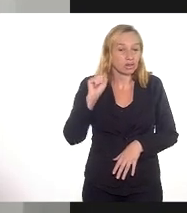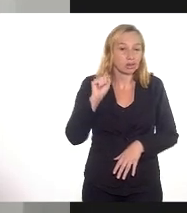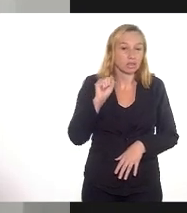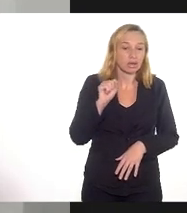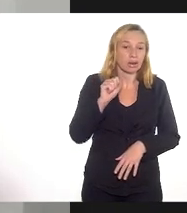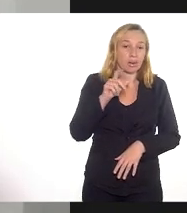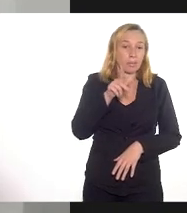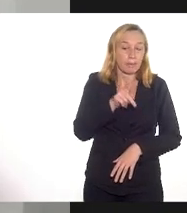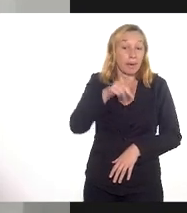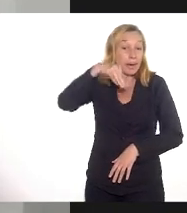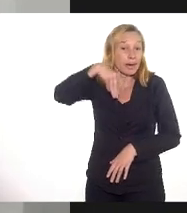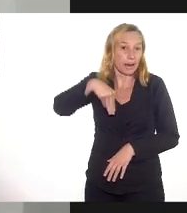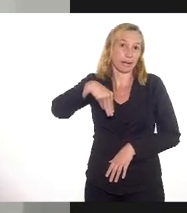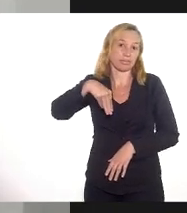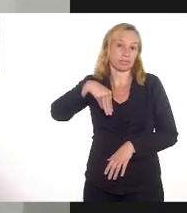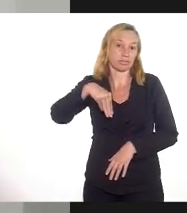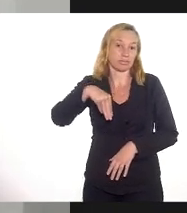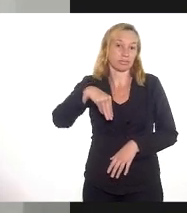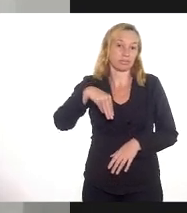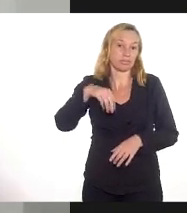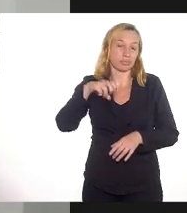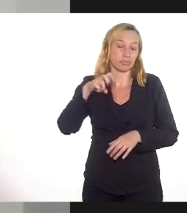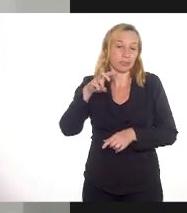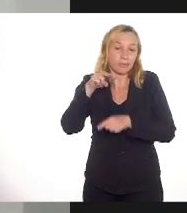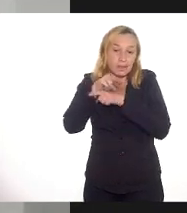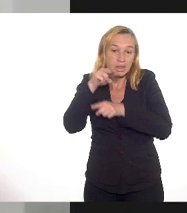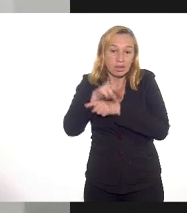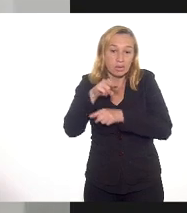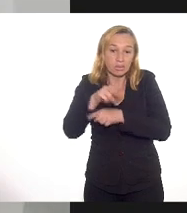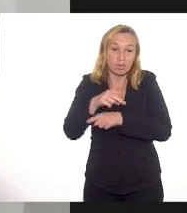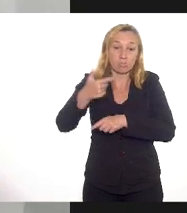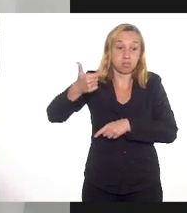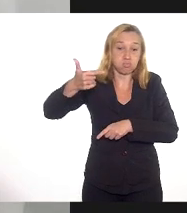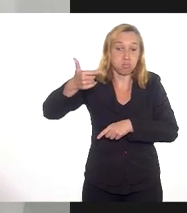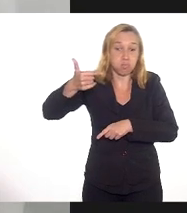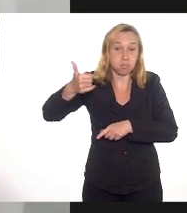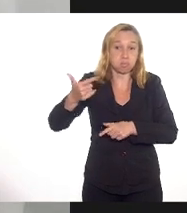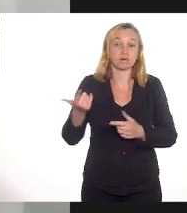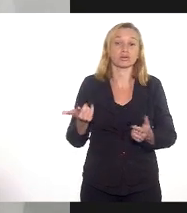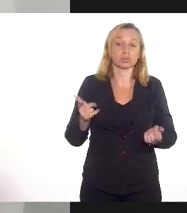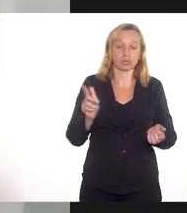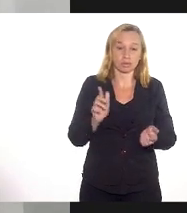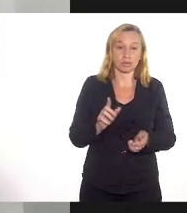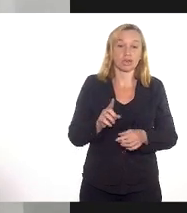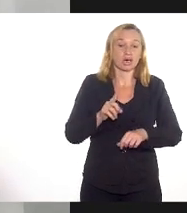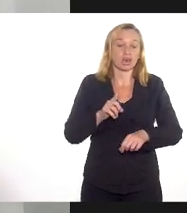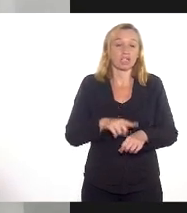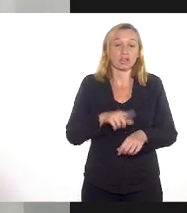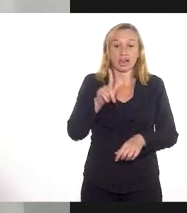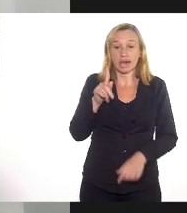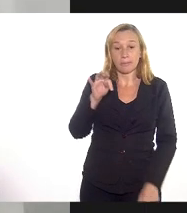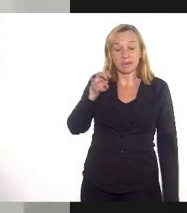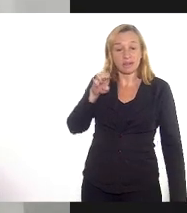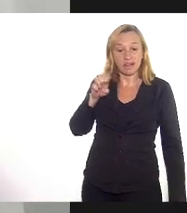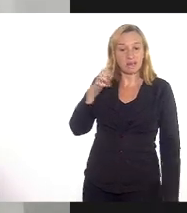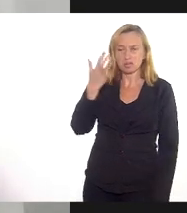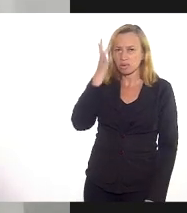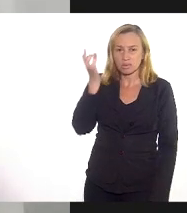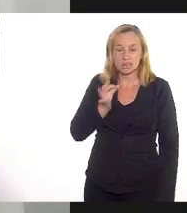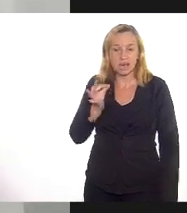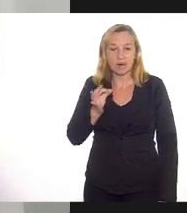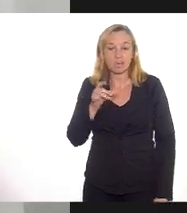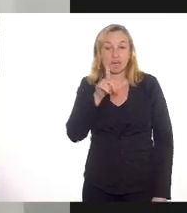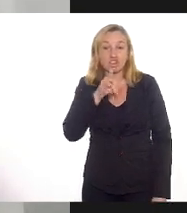PM, eram os inspetores que estão tomando tiro. Quem fica em gabinete não sabe o que é o dia a dia de um